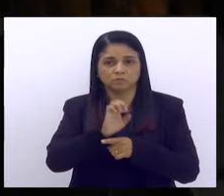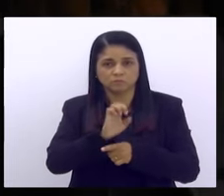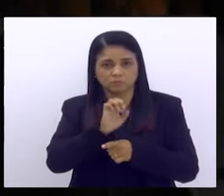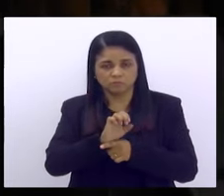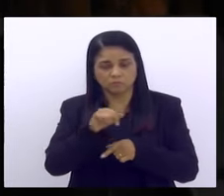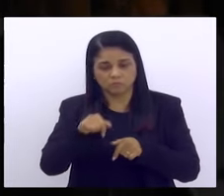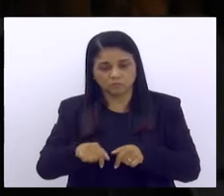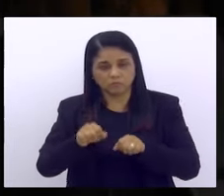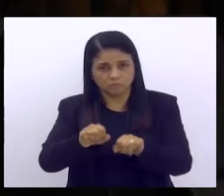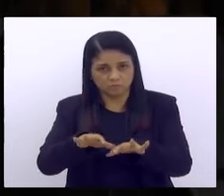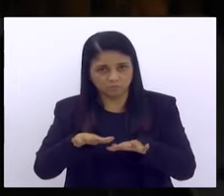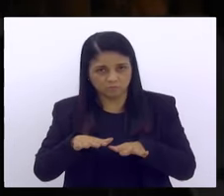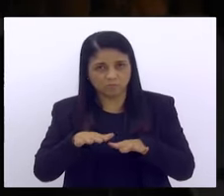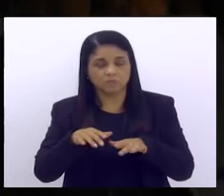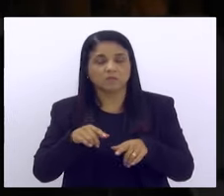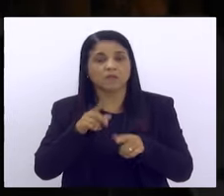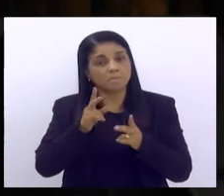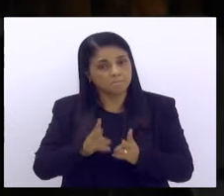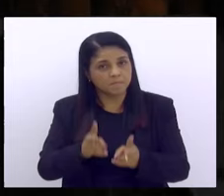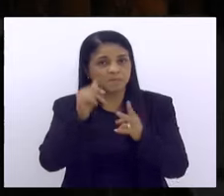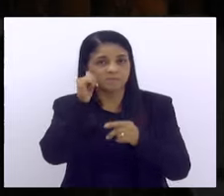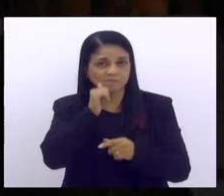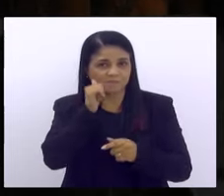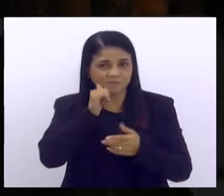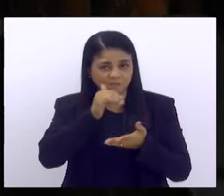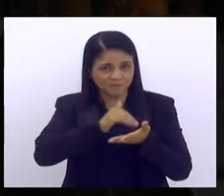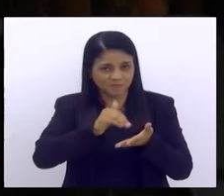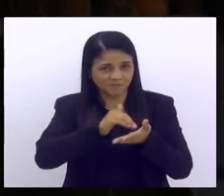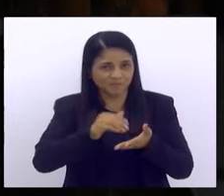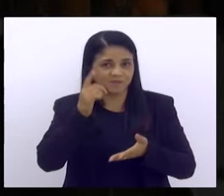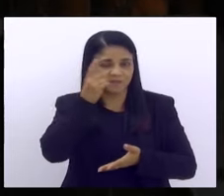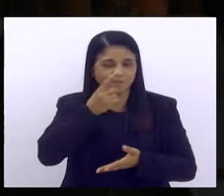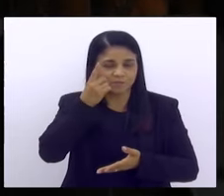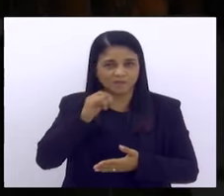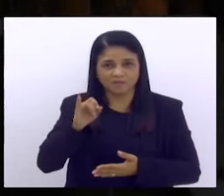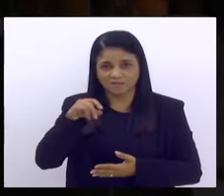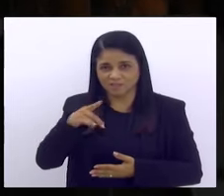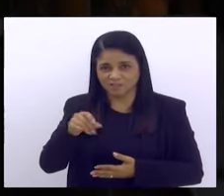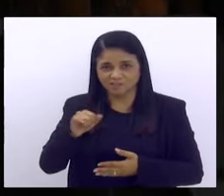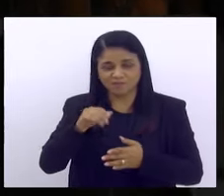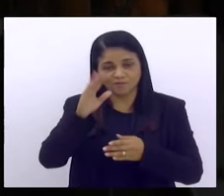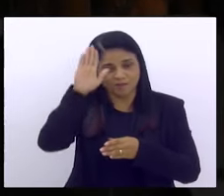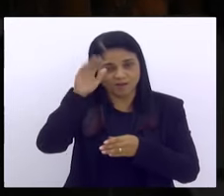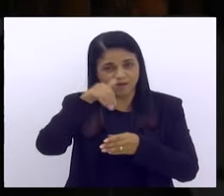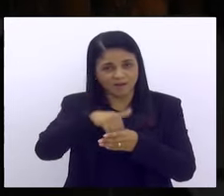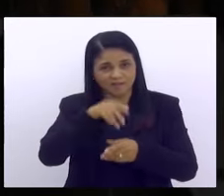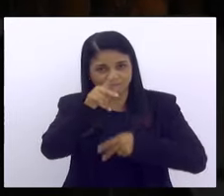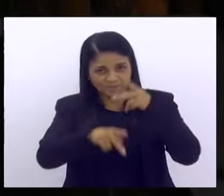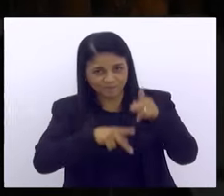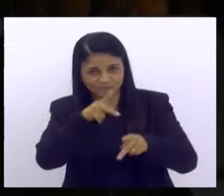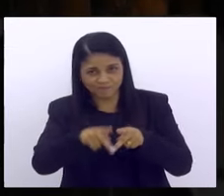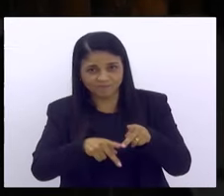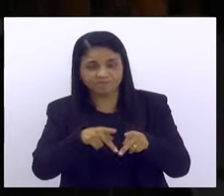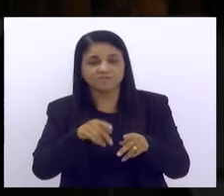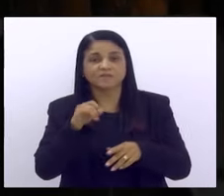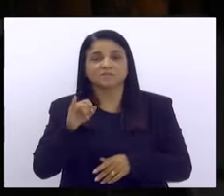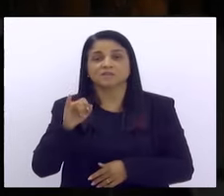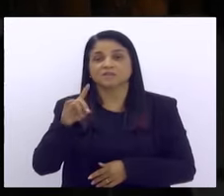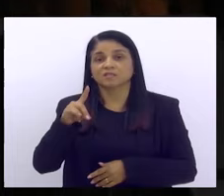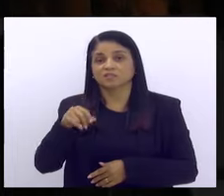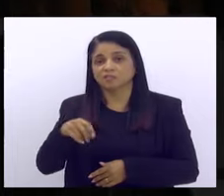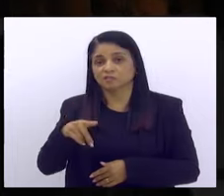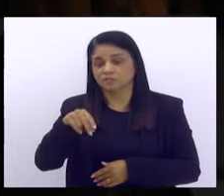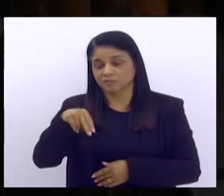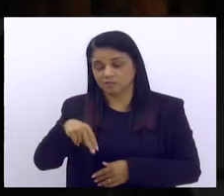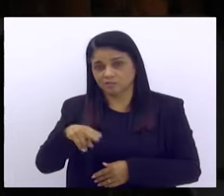secretária que afronta a dignidade de uma deputada mulher eleita pelo voto popular, a deputada Índia Armelau, ela também